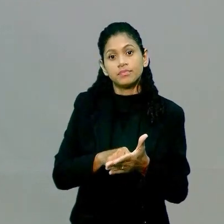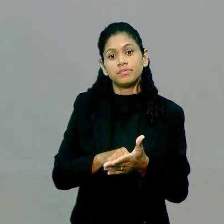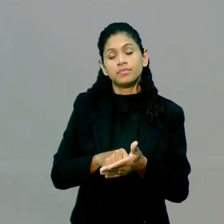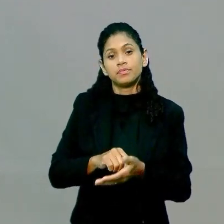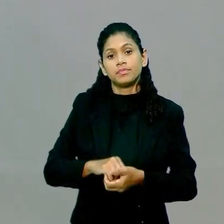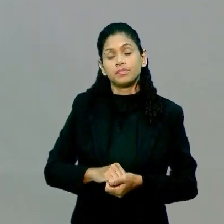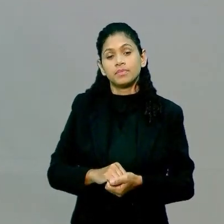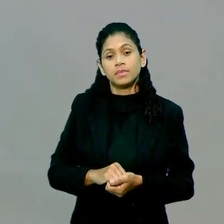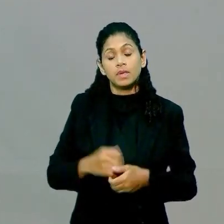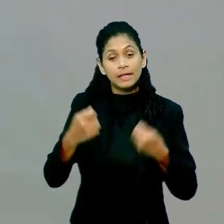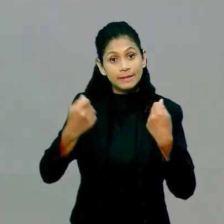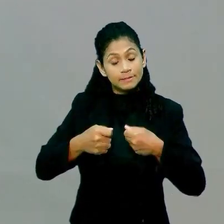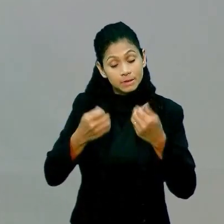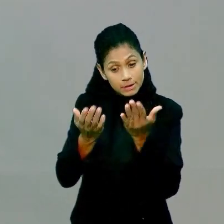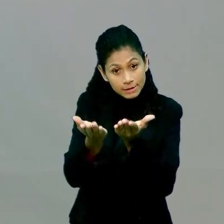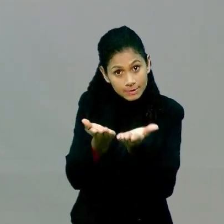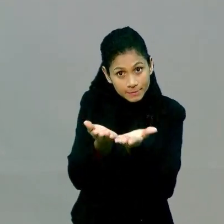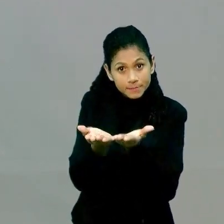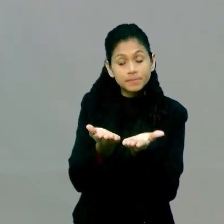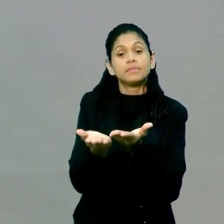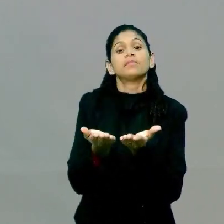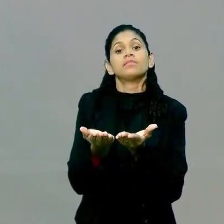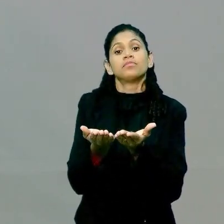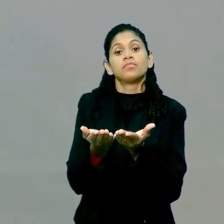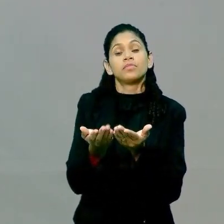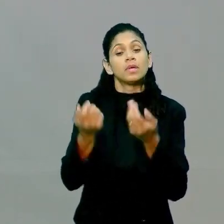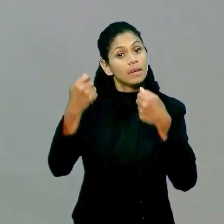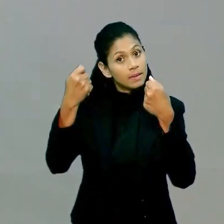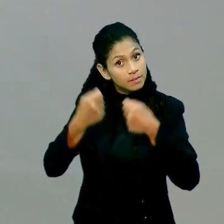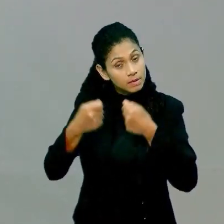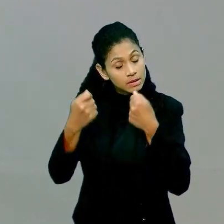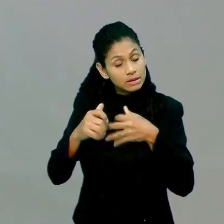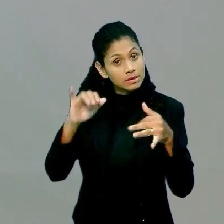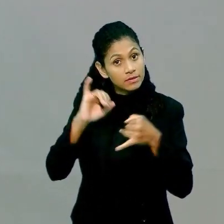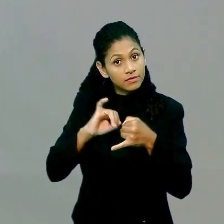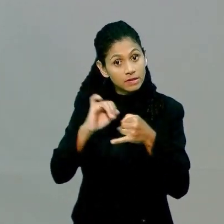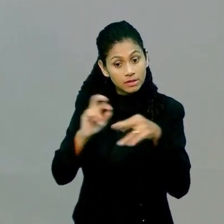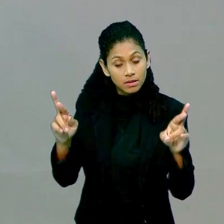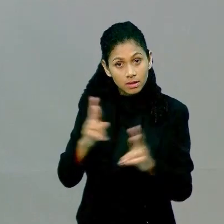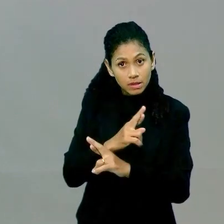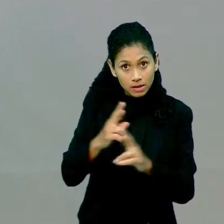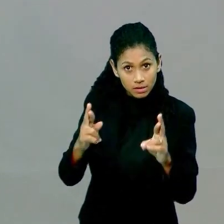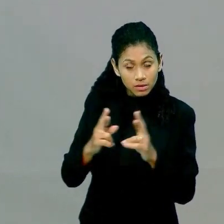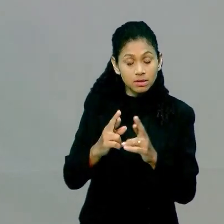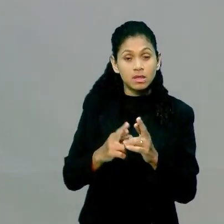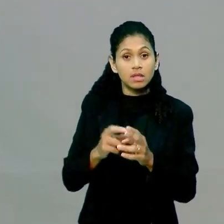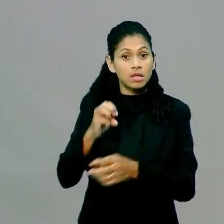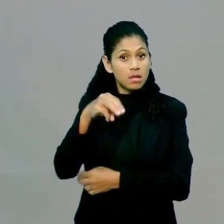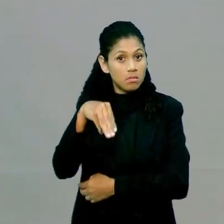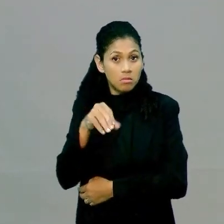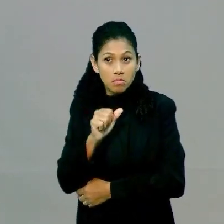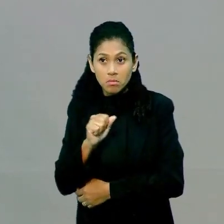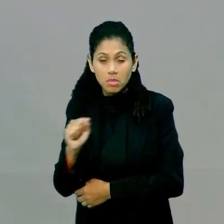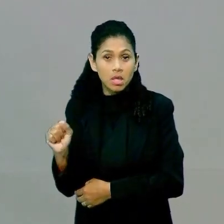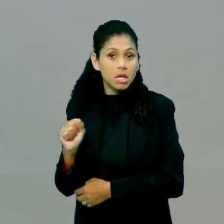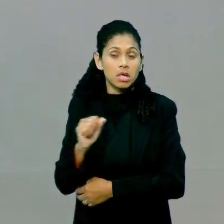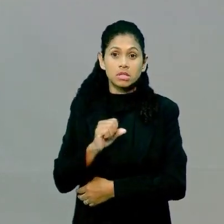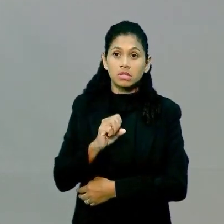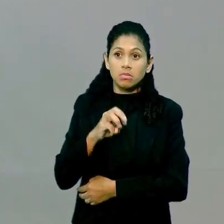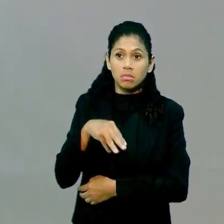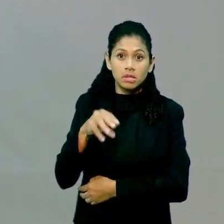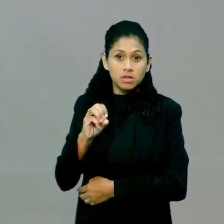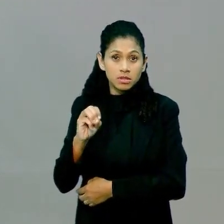essa equação precisa estar balanceada, eu preciso fazer as relações estequiométricas, se é massa-massa,